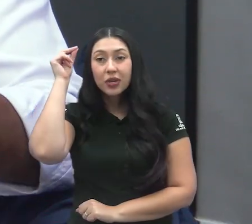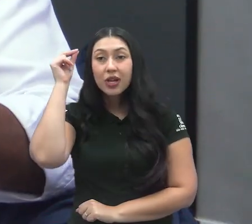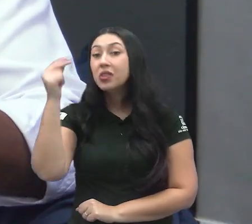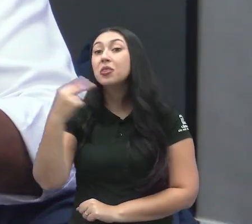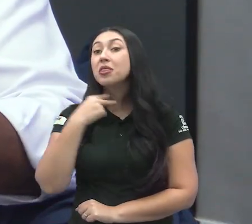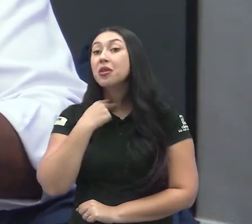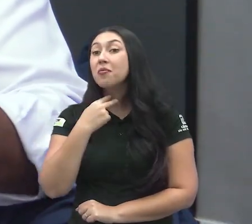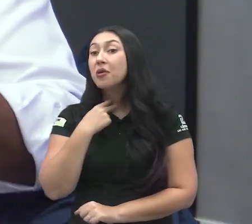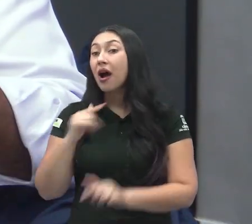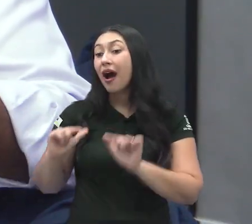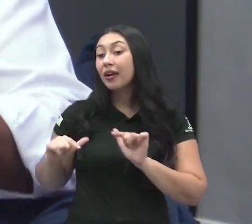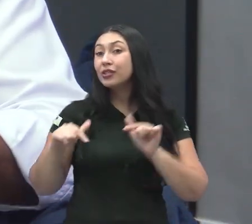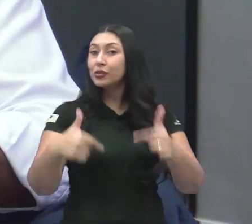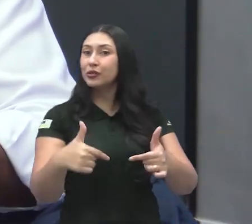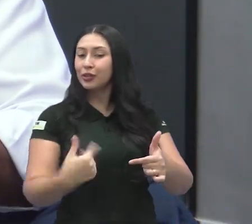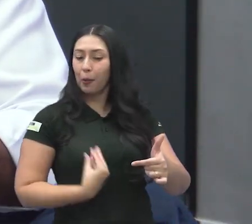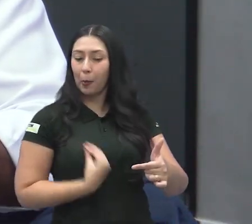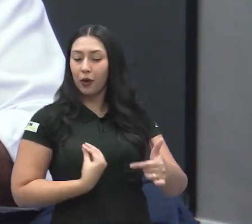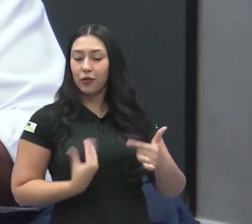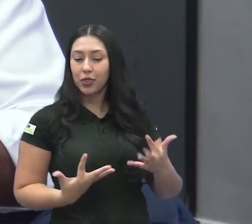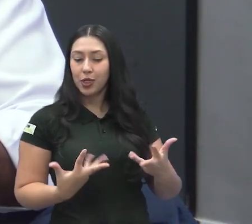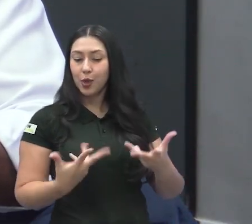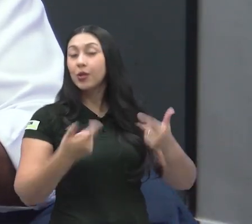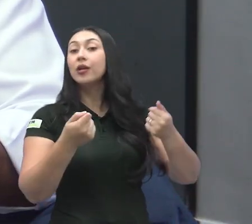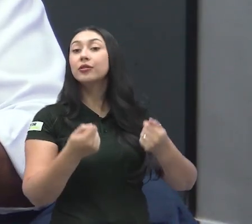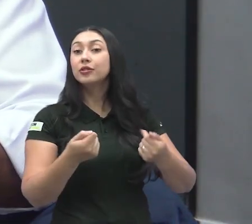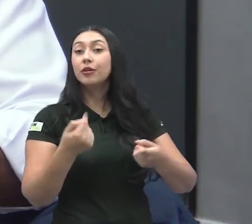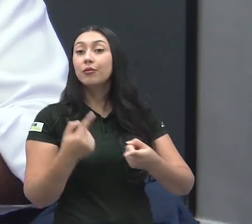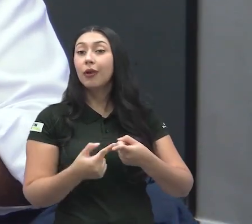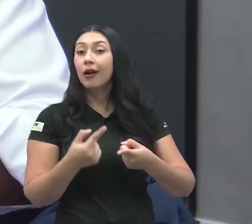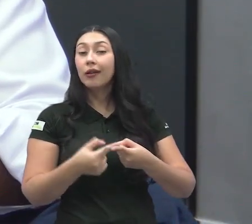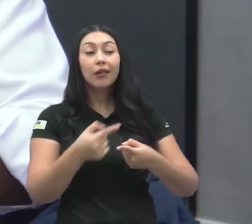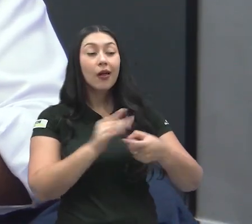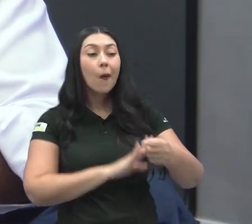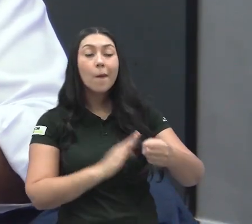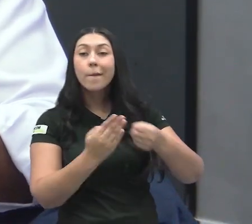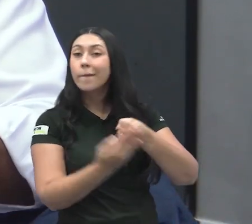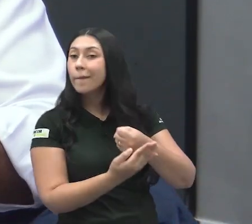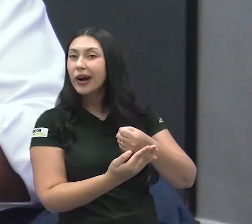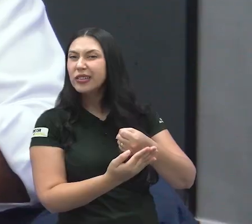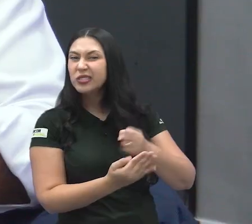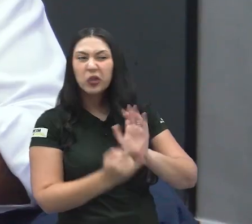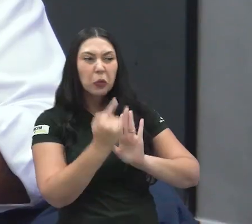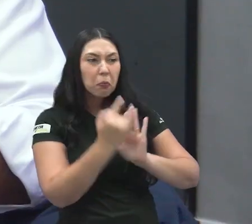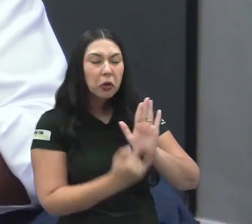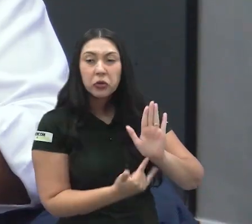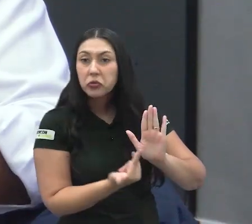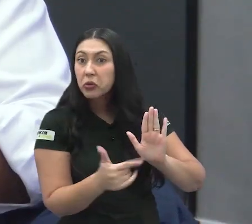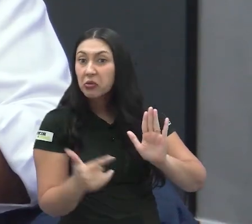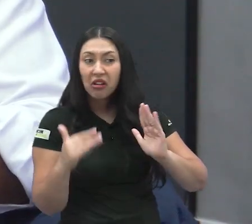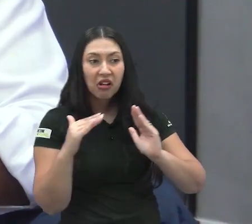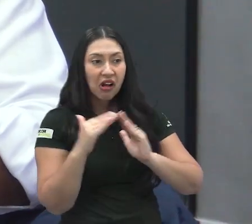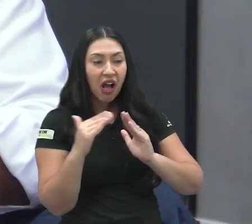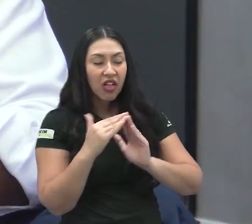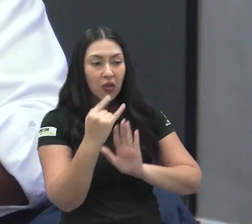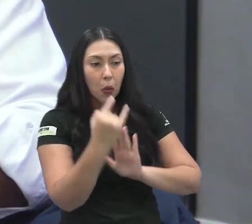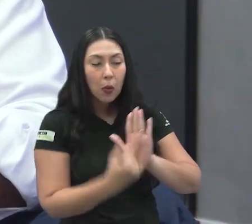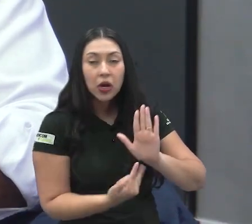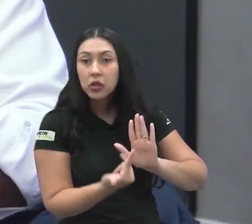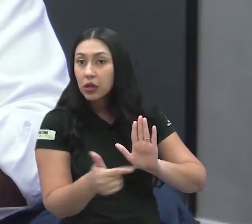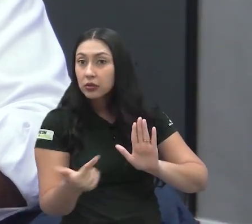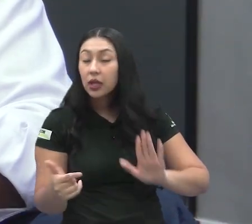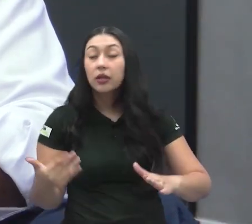ter uma ação de qualidade de vida naquela comunidade, porque aquele bairro, de repente, ele está irregular. Então, esta